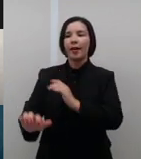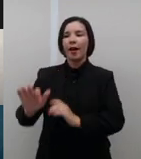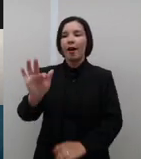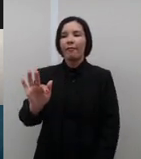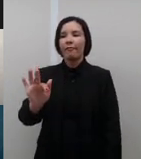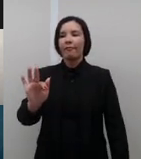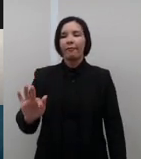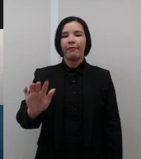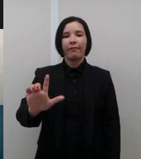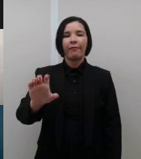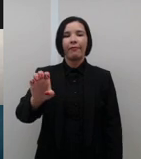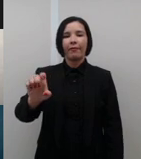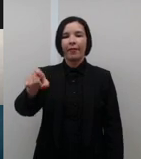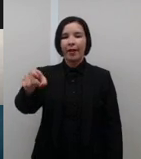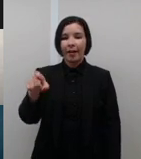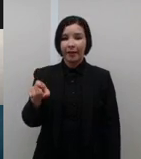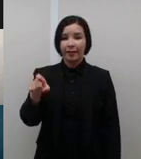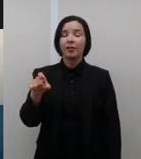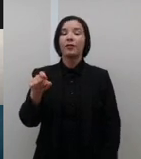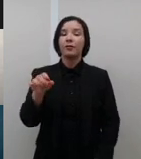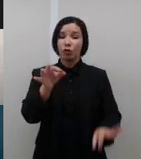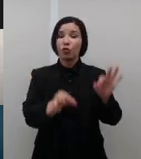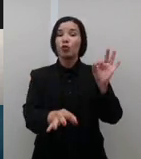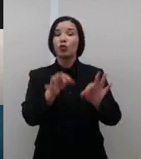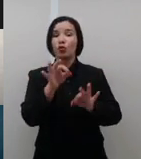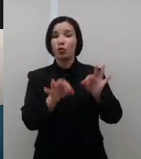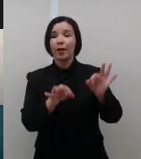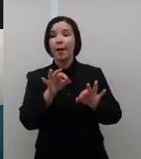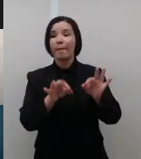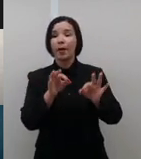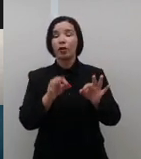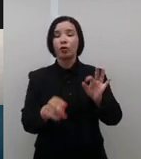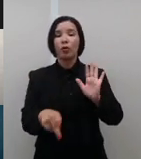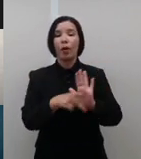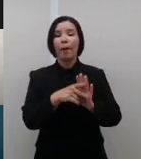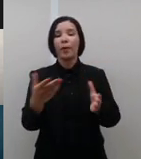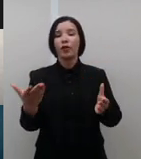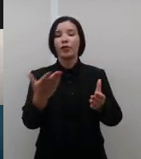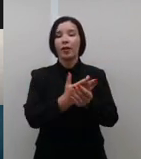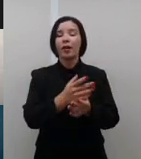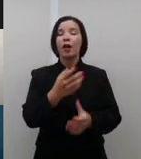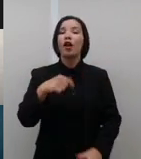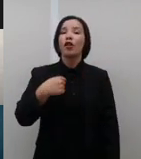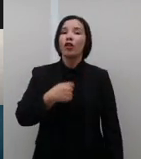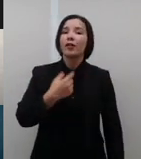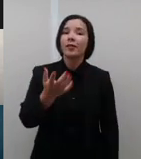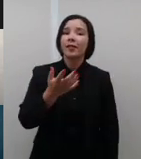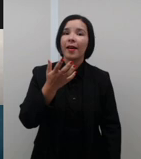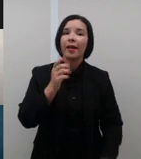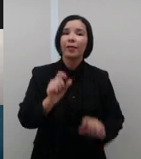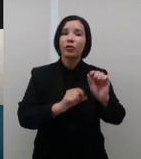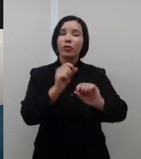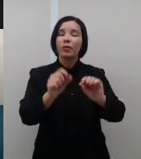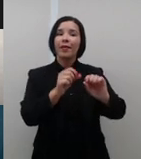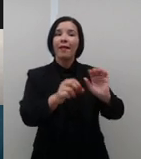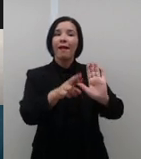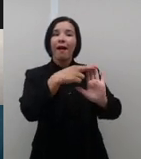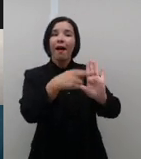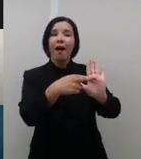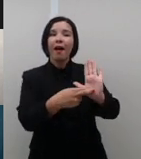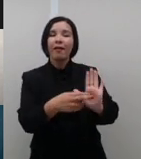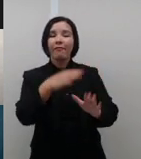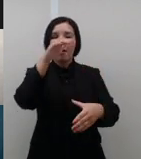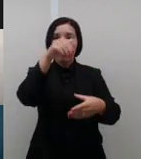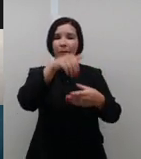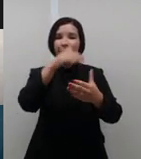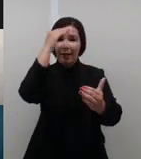interno que ora está em julgamento e nele pretendemos a reforma da respeitável decisão do ministro